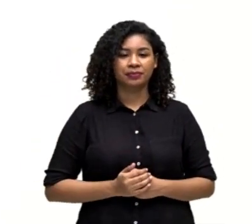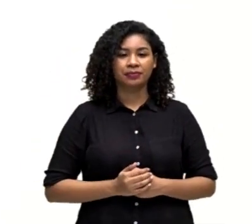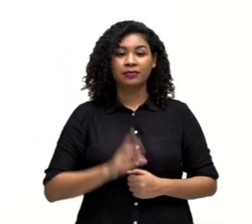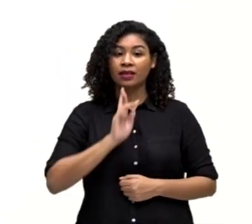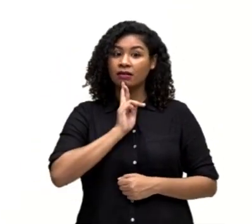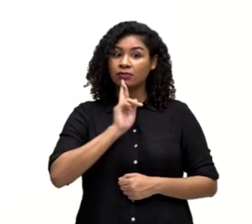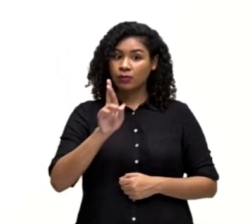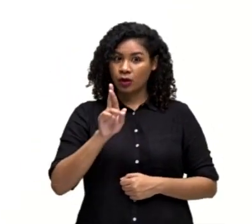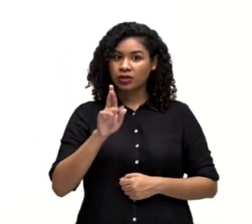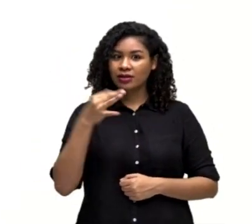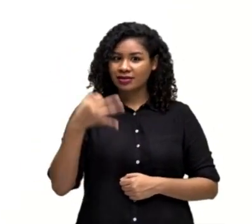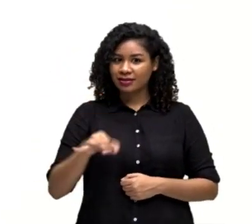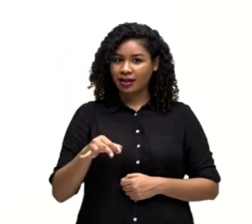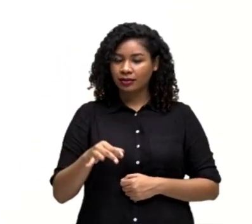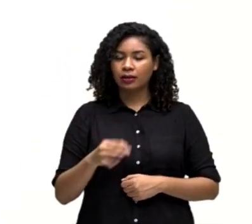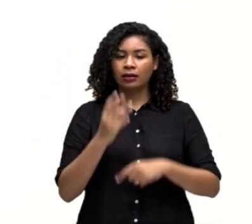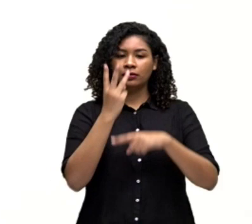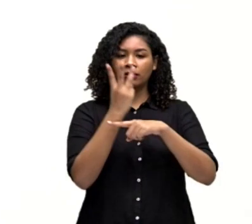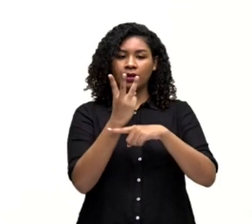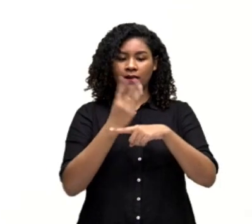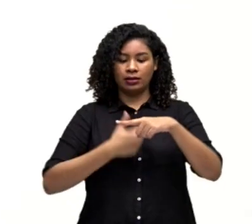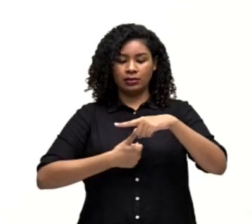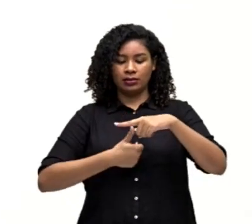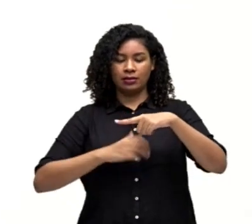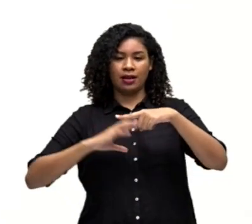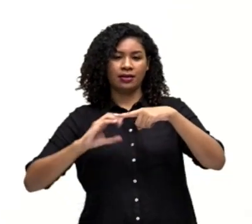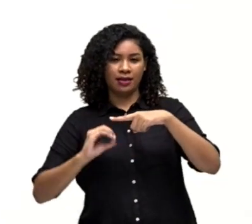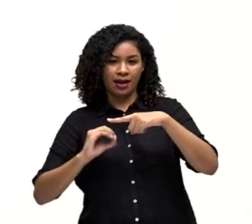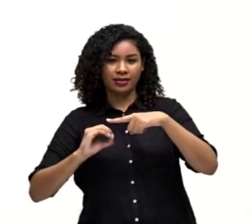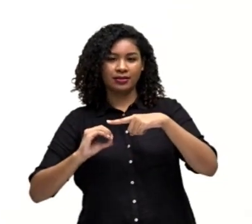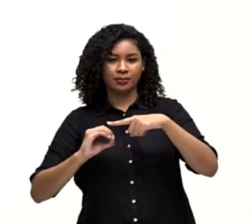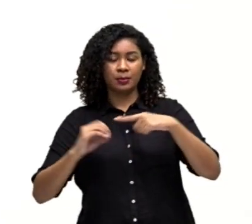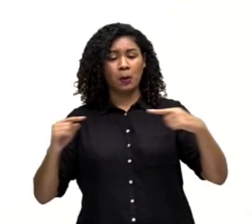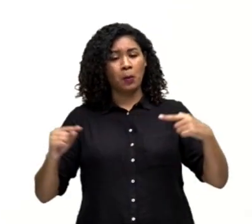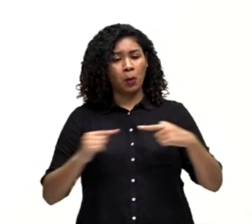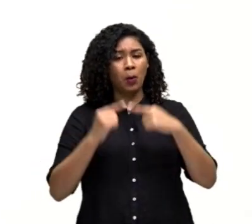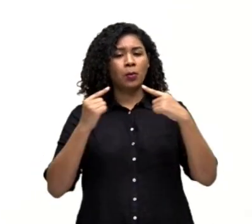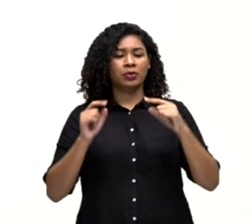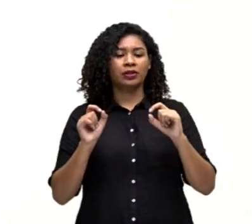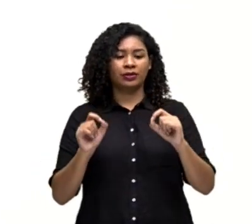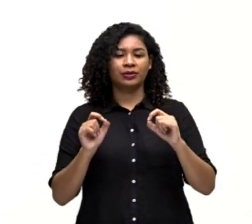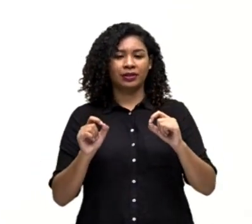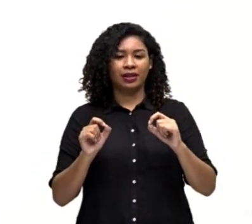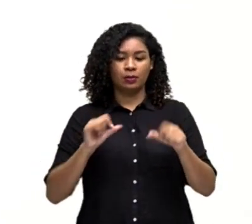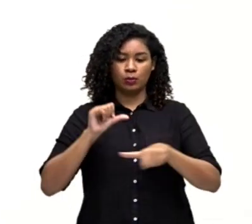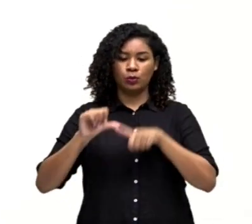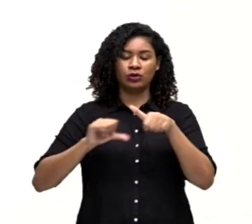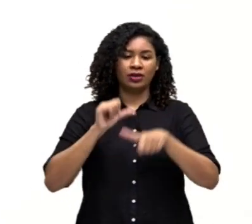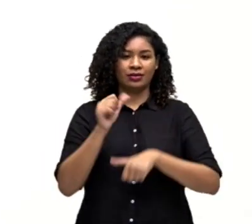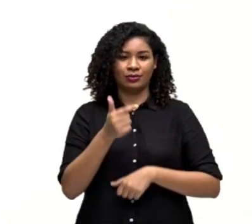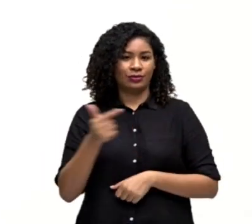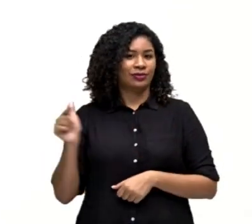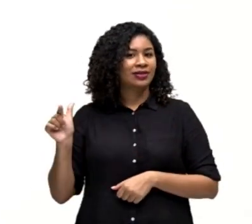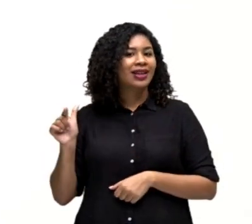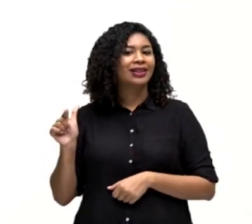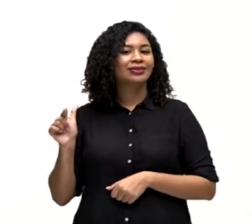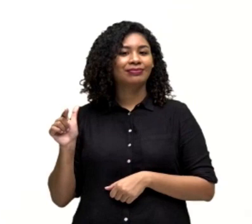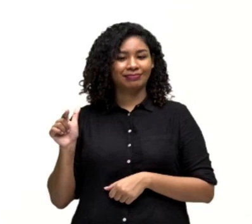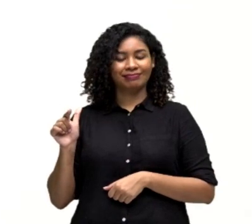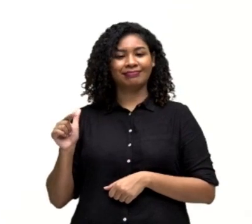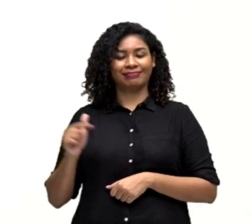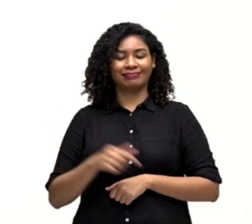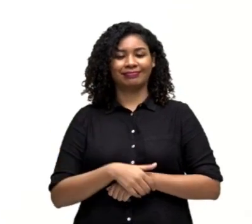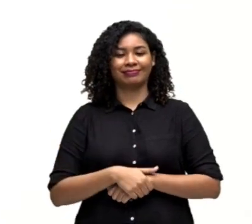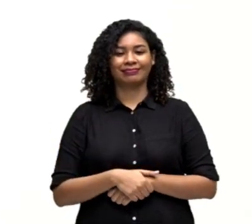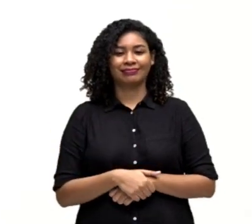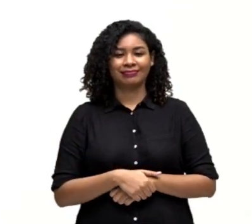resposta é 3/10, ou seja, é uma fração irredutível. Por quê? Porque é uma fração que